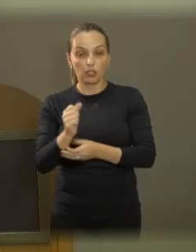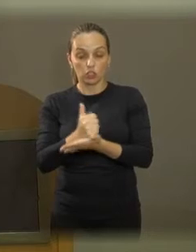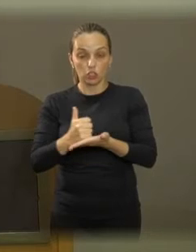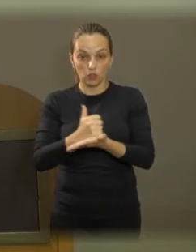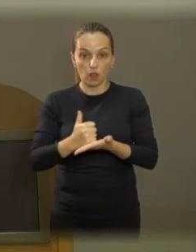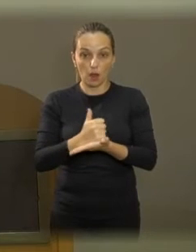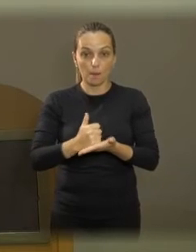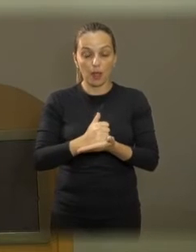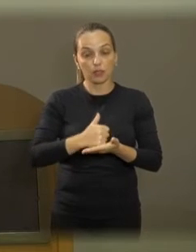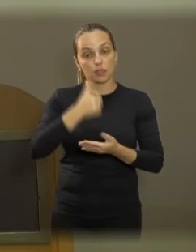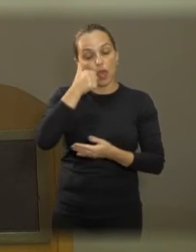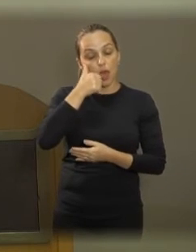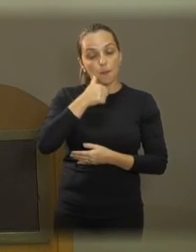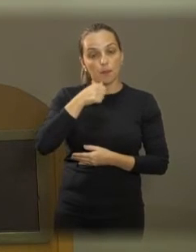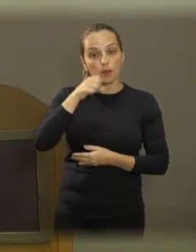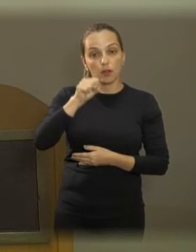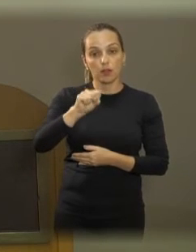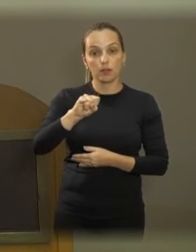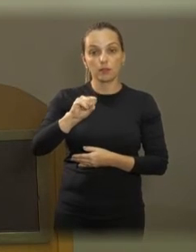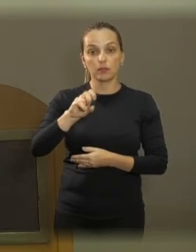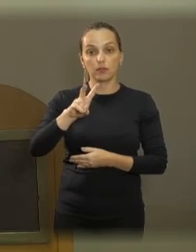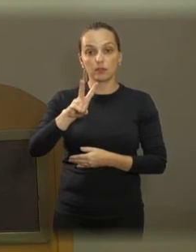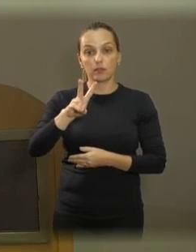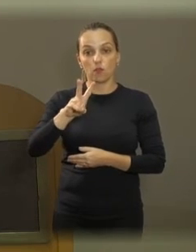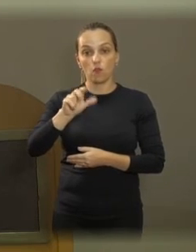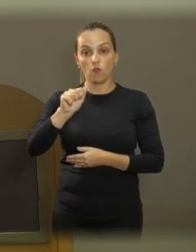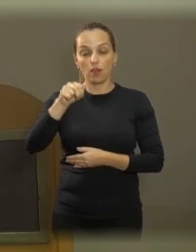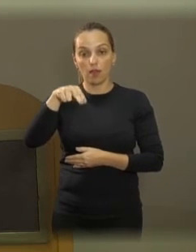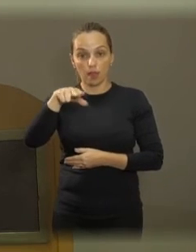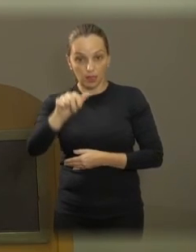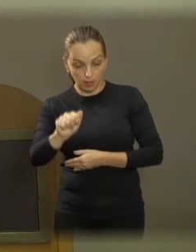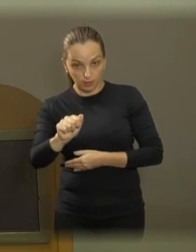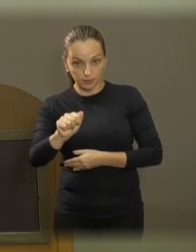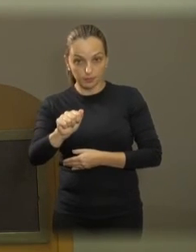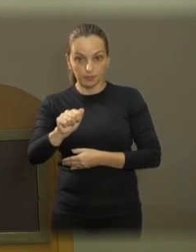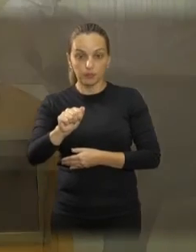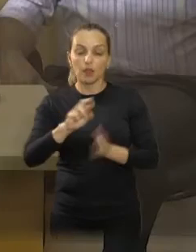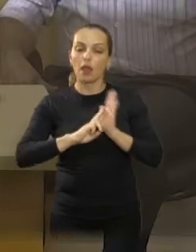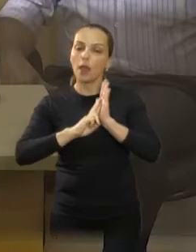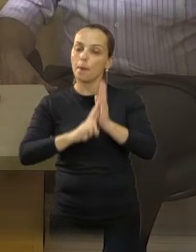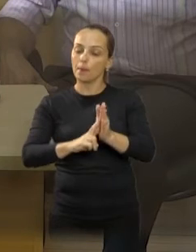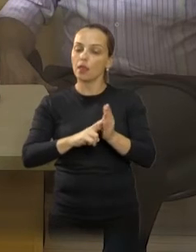Lee, representando o prefeito de Araraquara, o Edinho